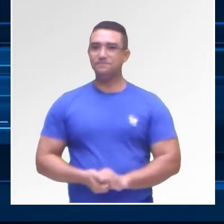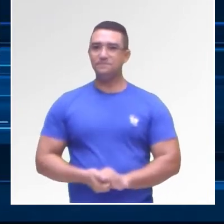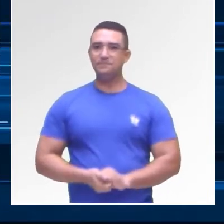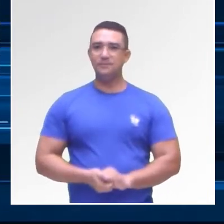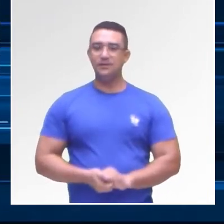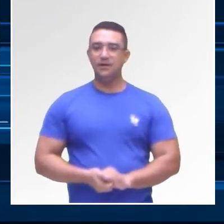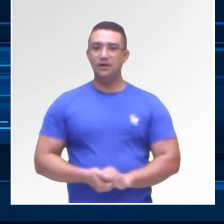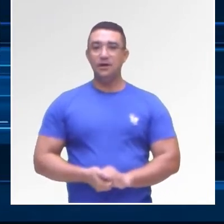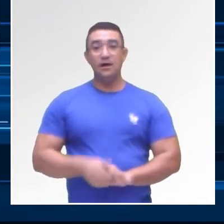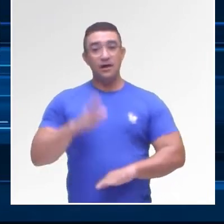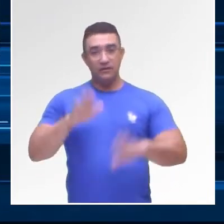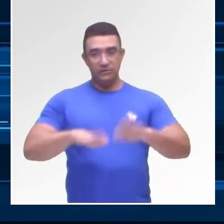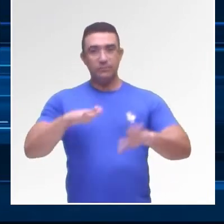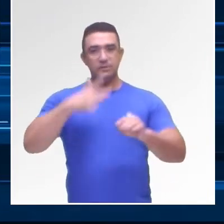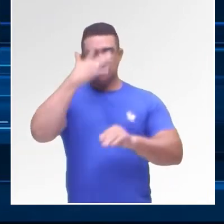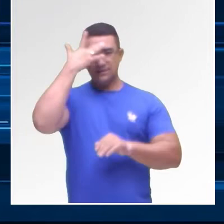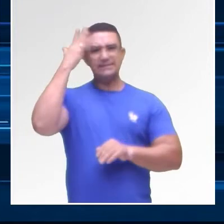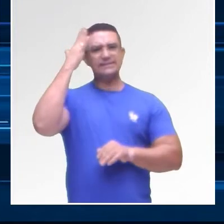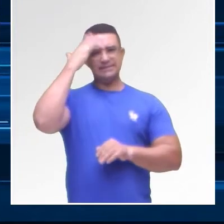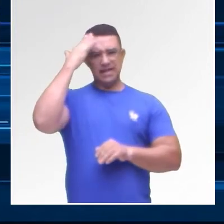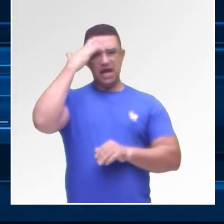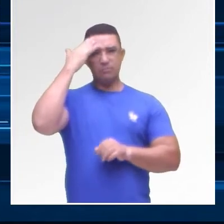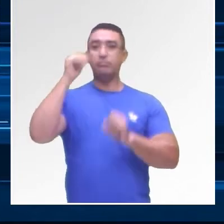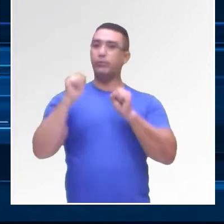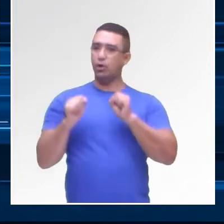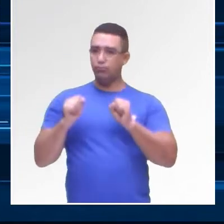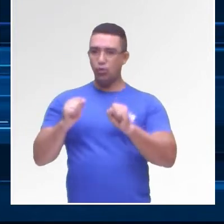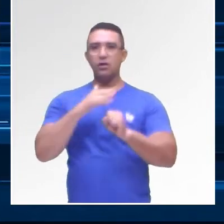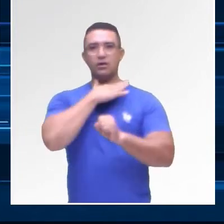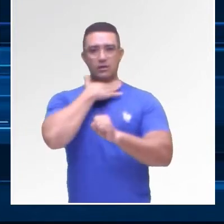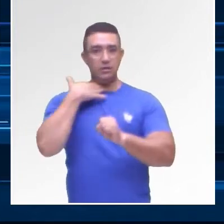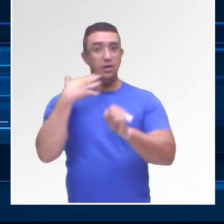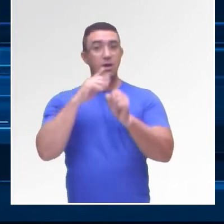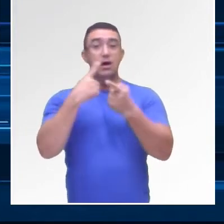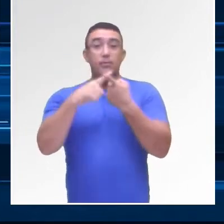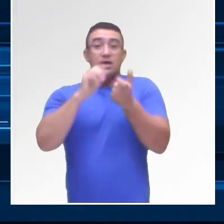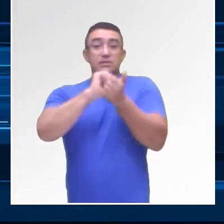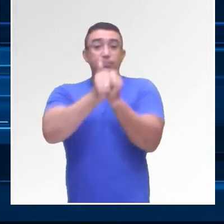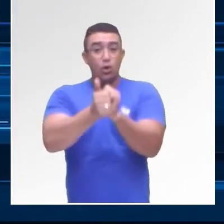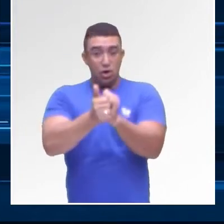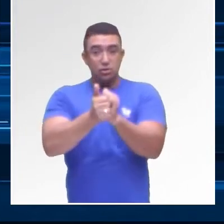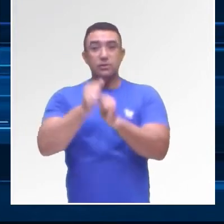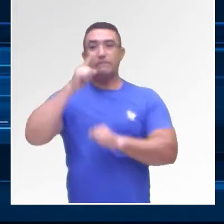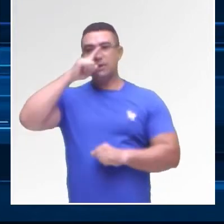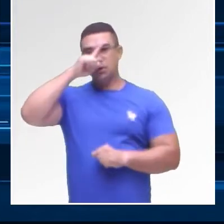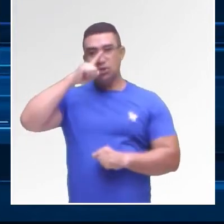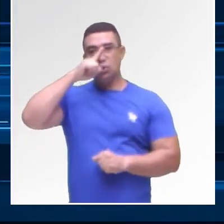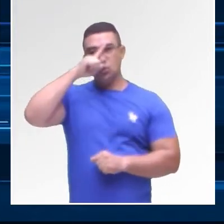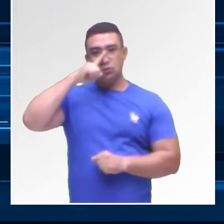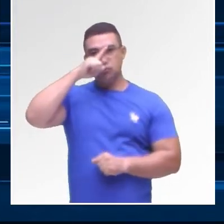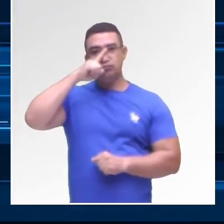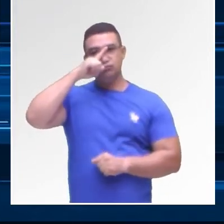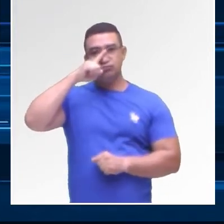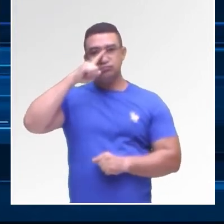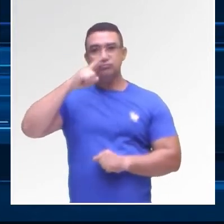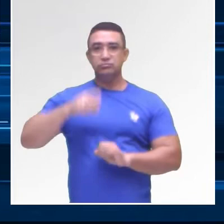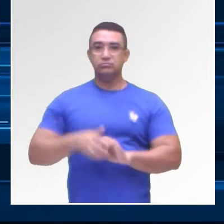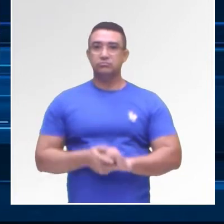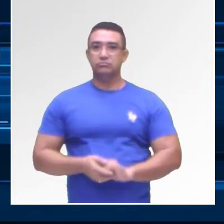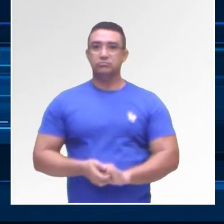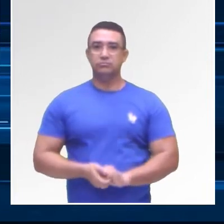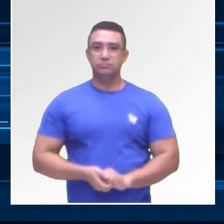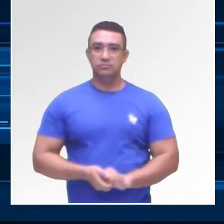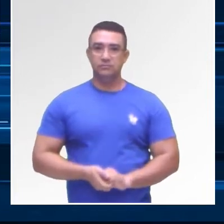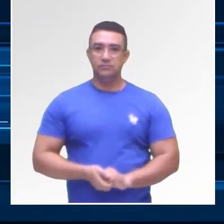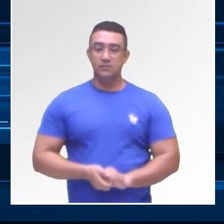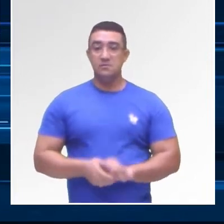pode até levar à morte da pessoa, né? Por ser um esporte de aventura de alto grau de risco físico, pode até levar à